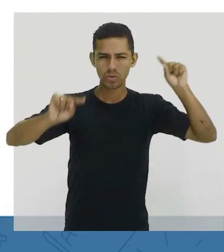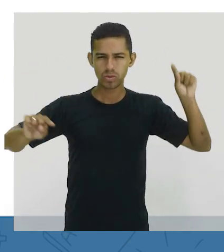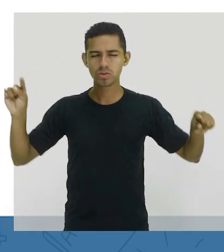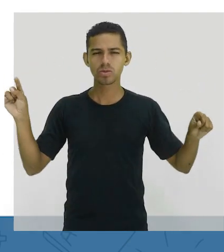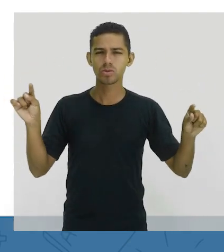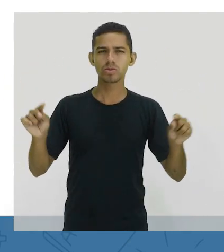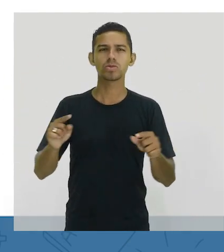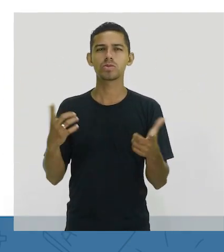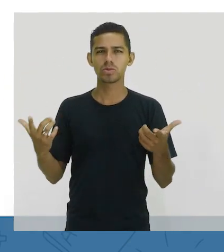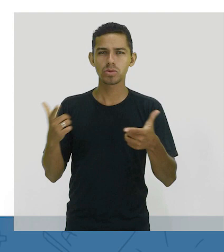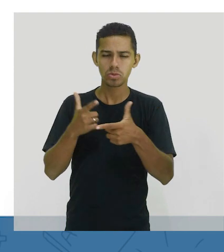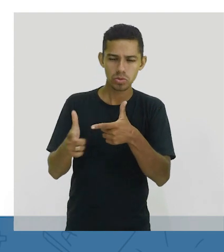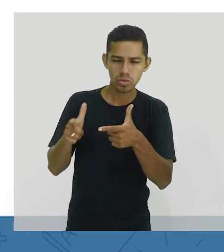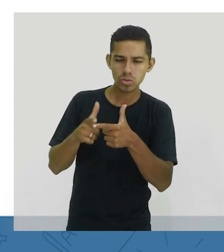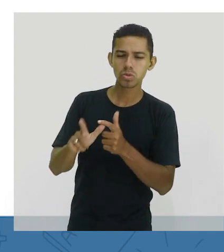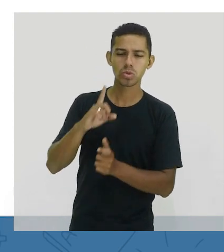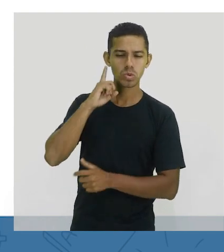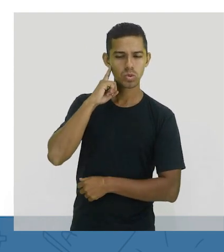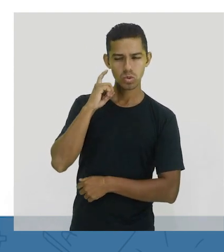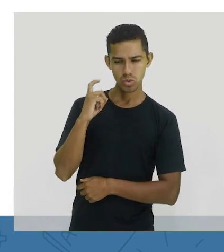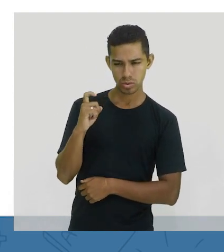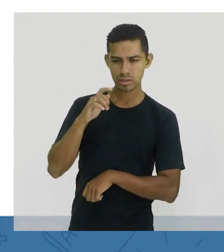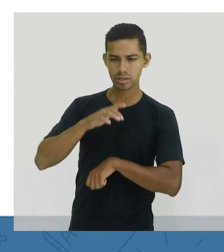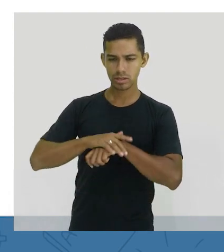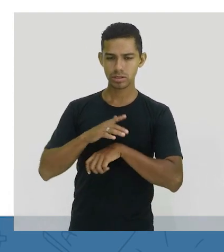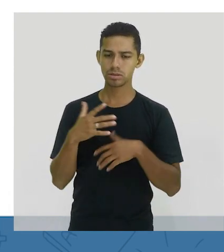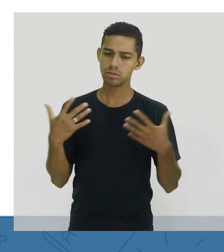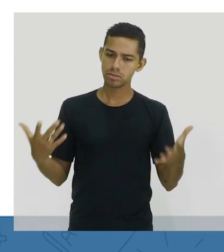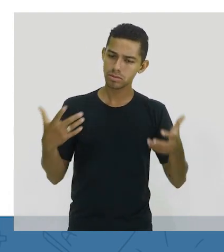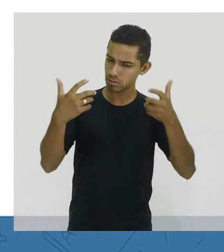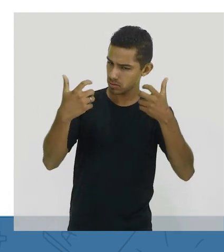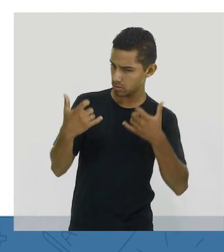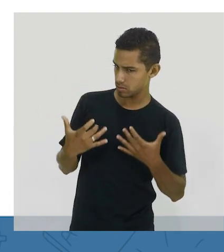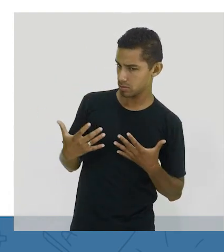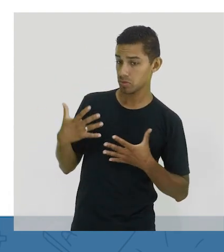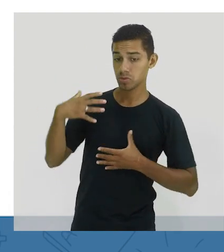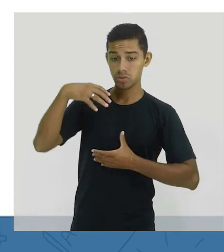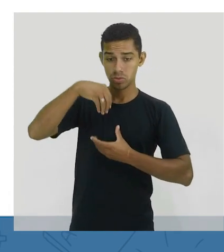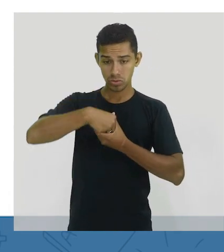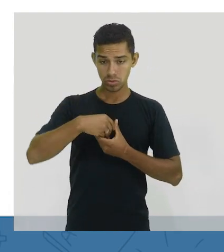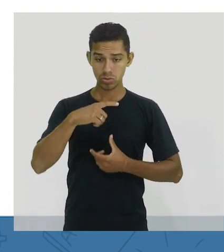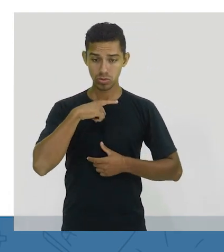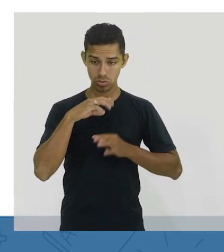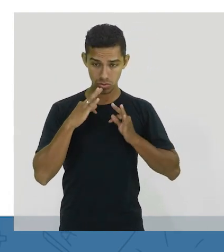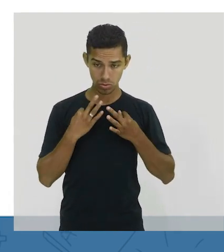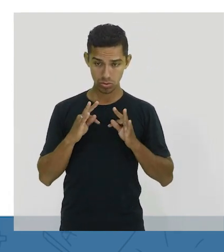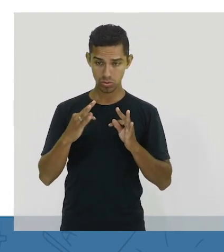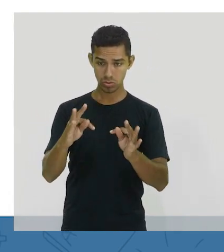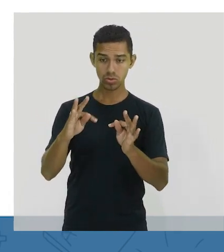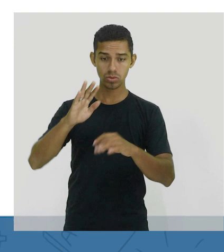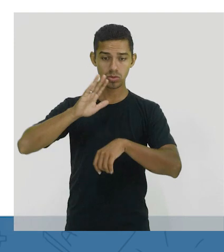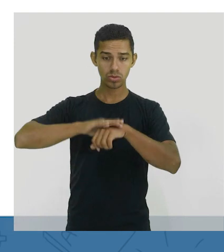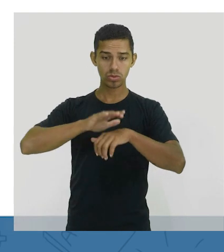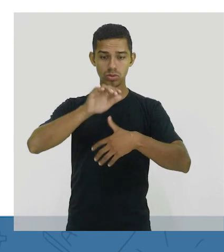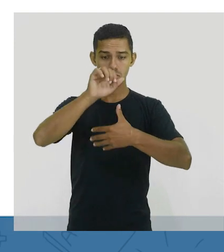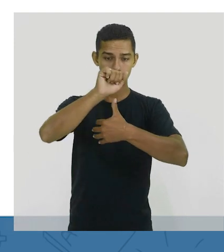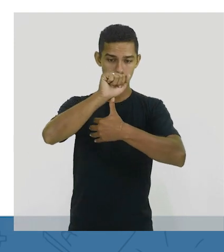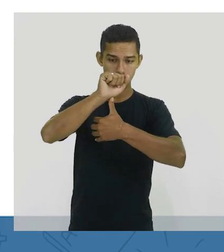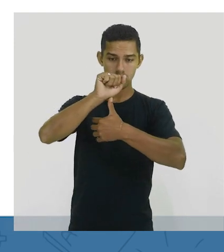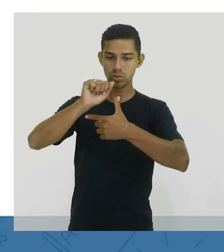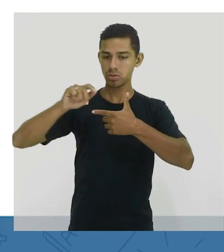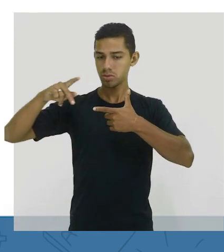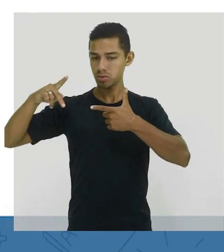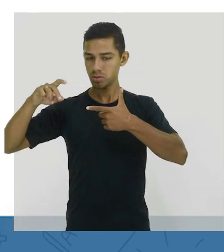original indesejável. Em qual fenômeno ondulatório se fundamenta essa tecnologia? Letra A,